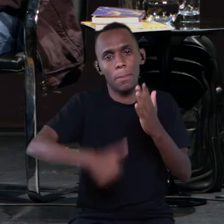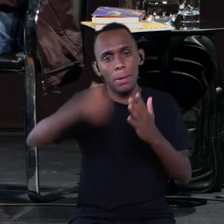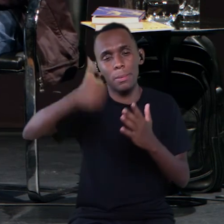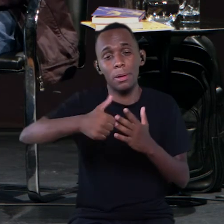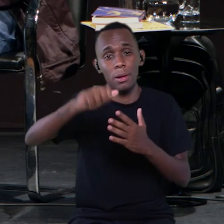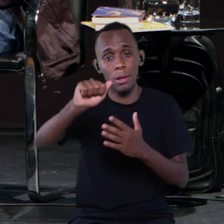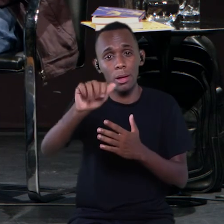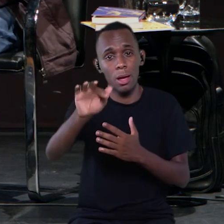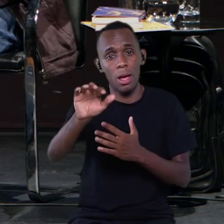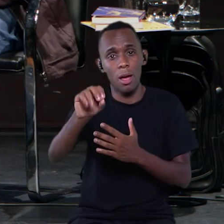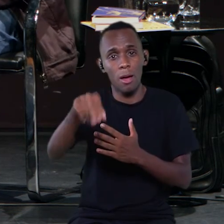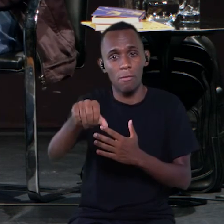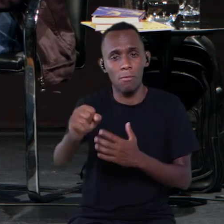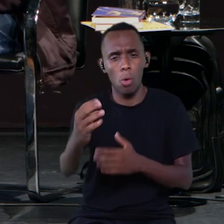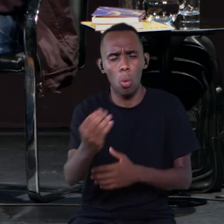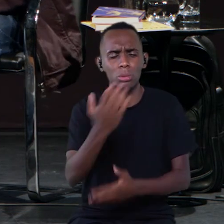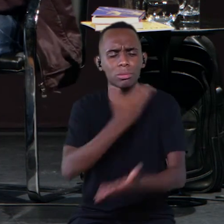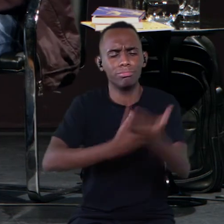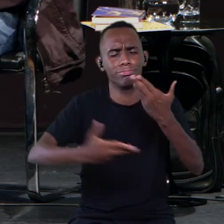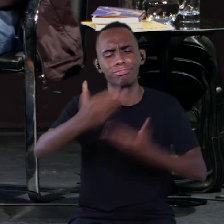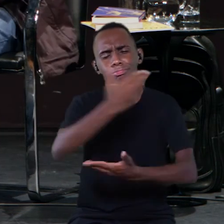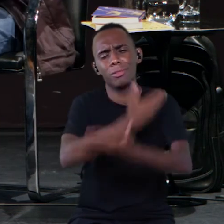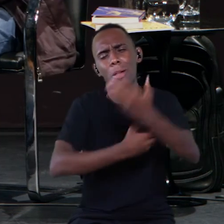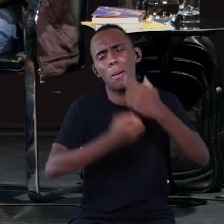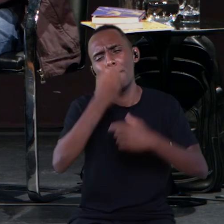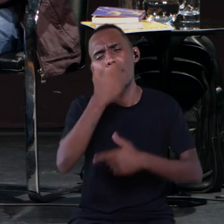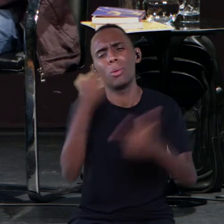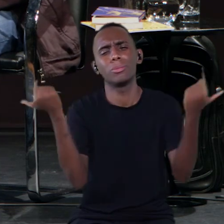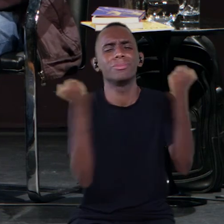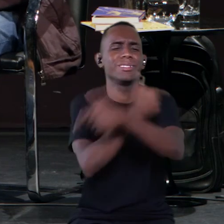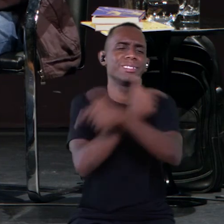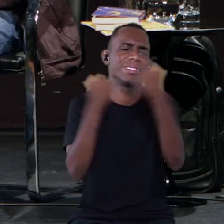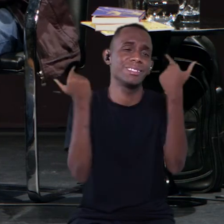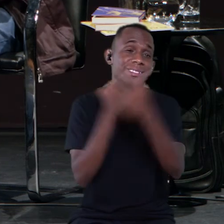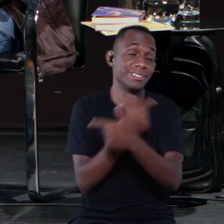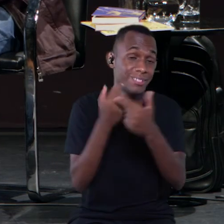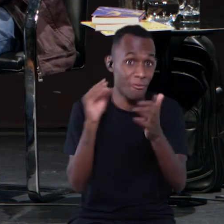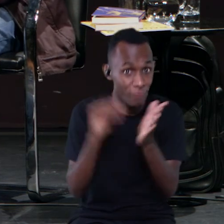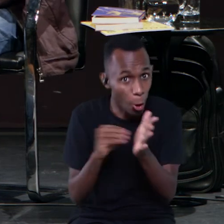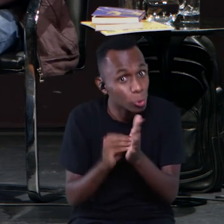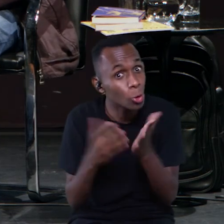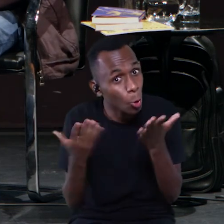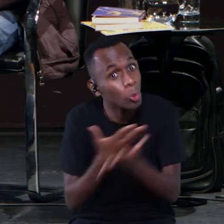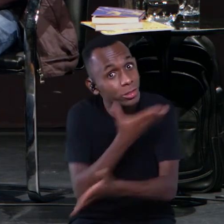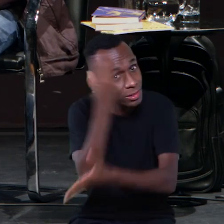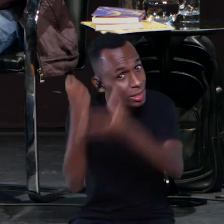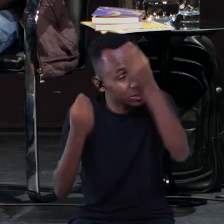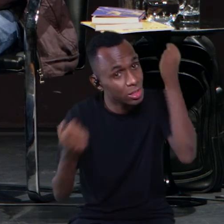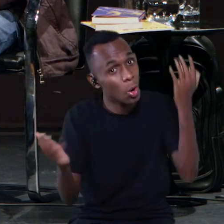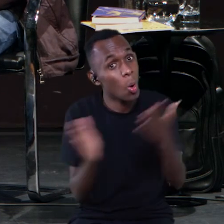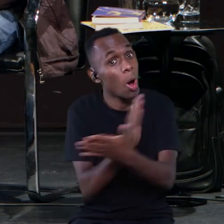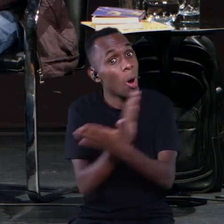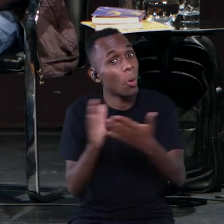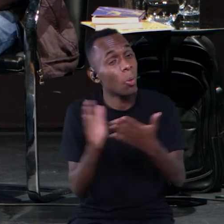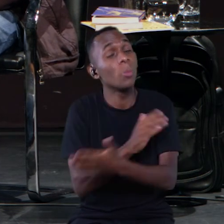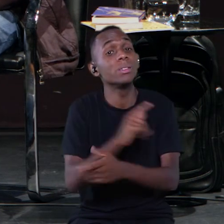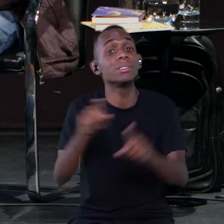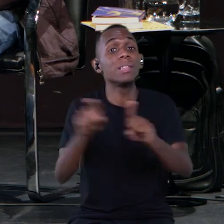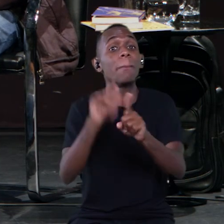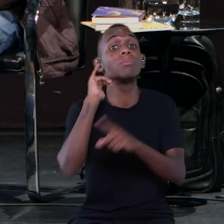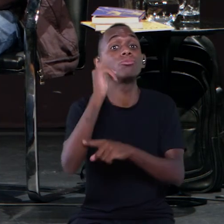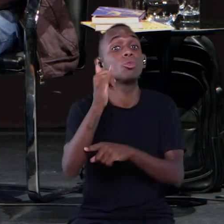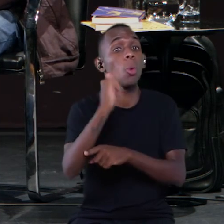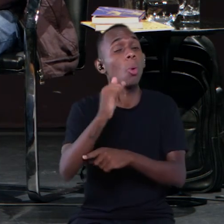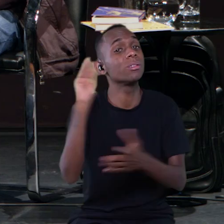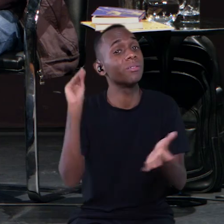primeiramente ao Afonso, né, pelas boas conversas, boas brincadeiras, as piadas que a gente não fez aqui, né, a gente esqueceu algumas. Os casos que a gente não contou. Isso,